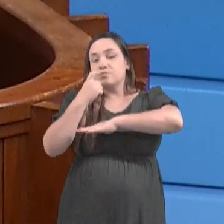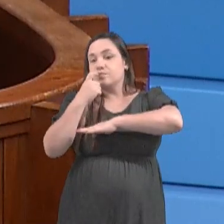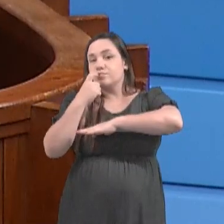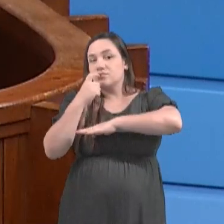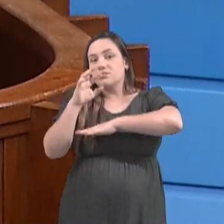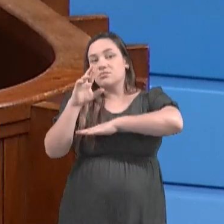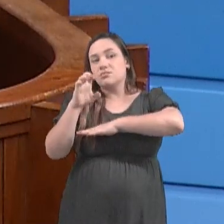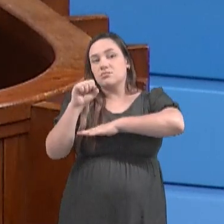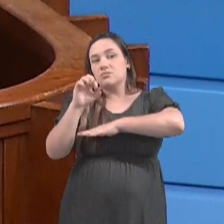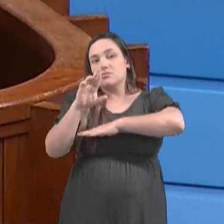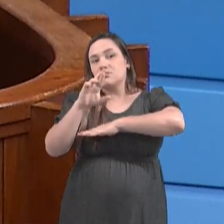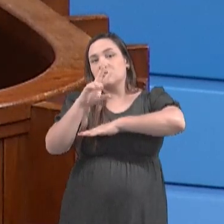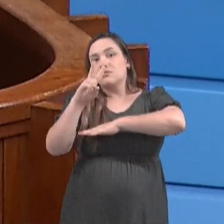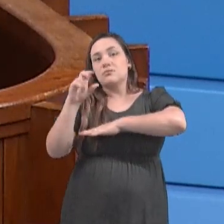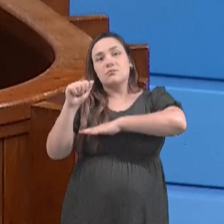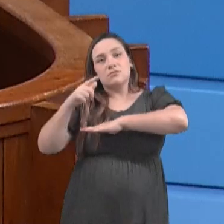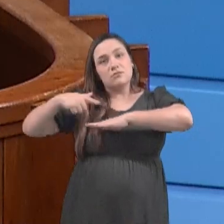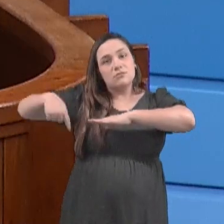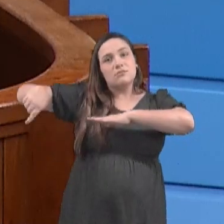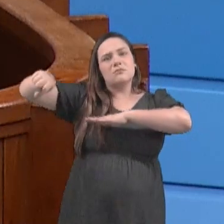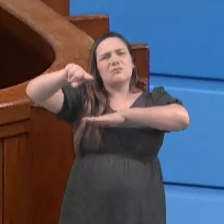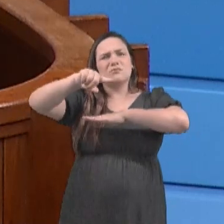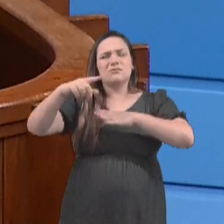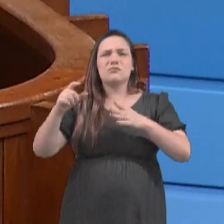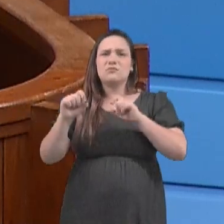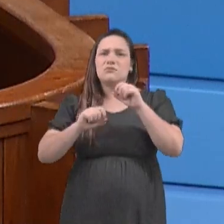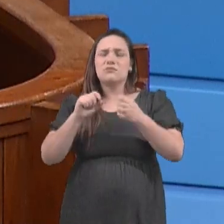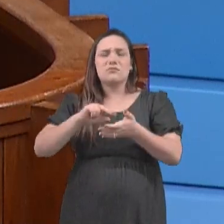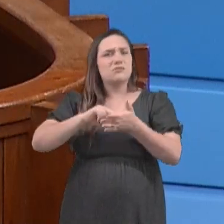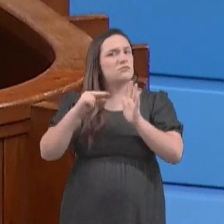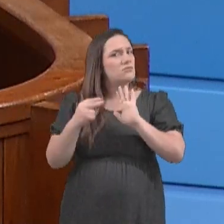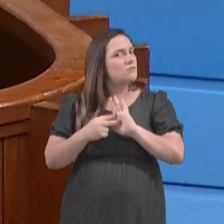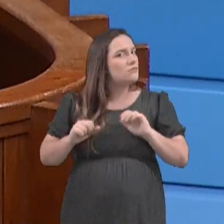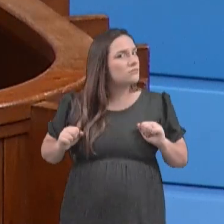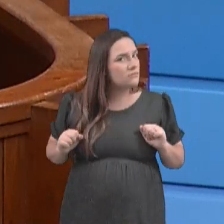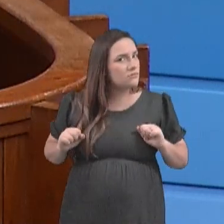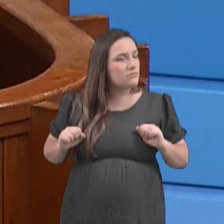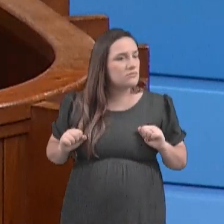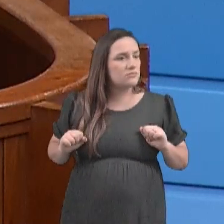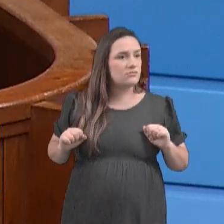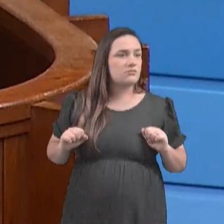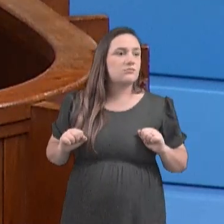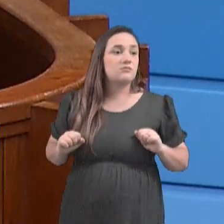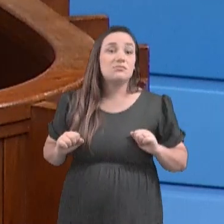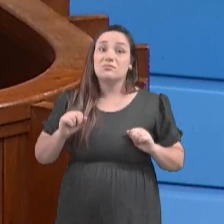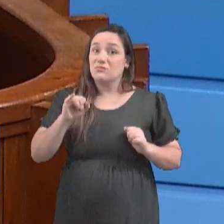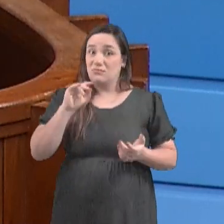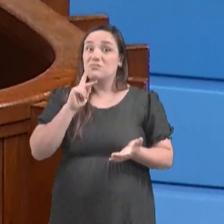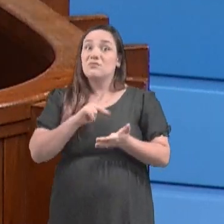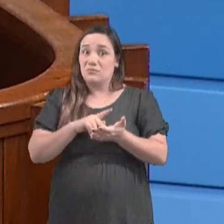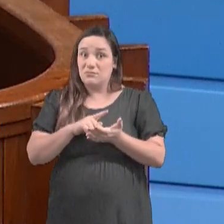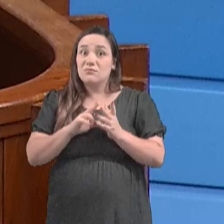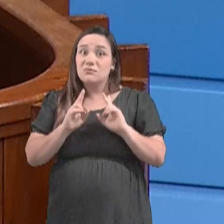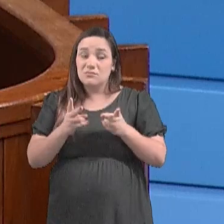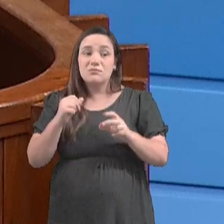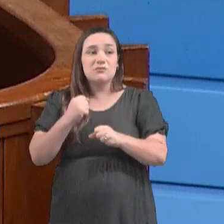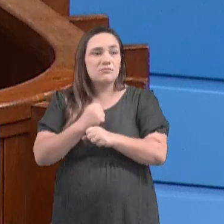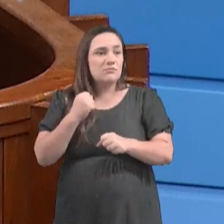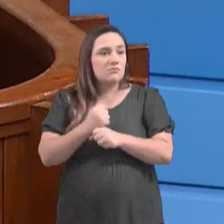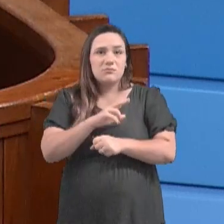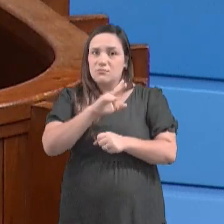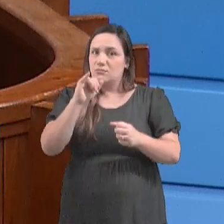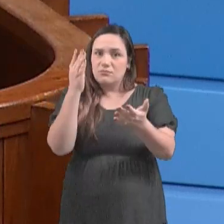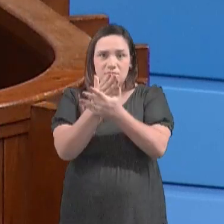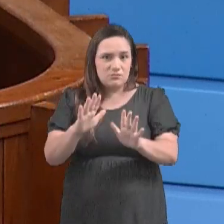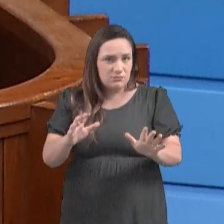ao redor desse parque. O que isso significa? Que se isso continuar, vai